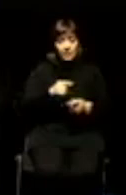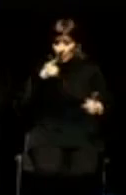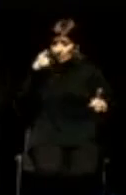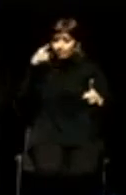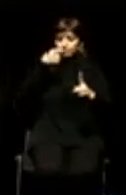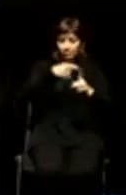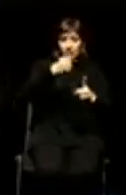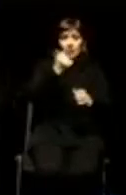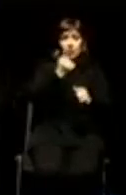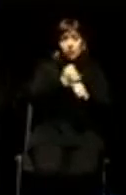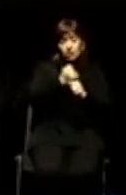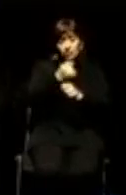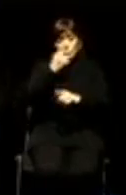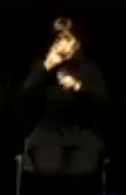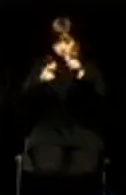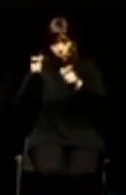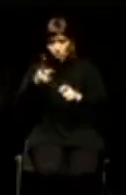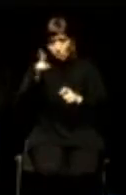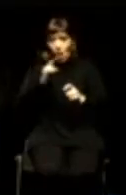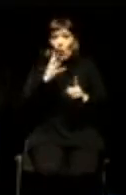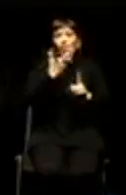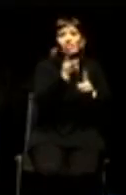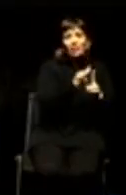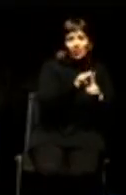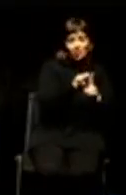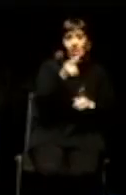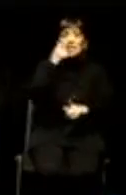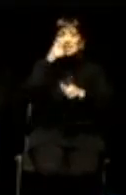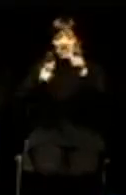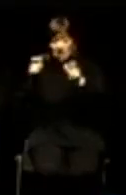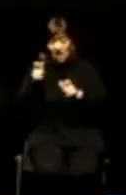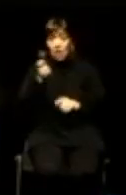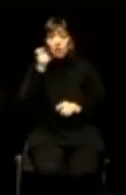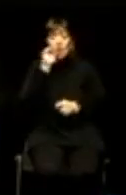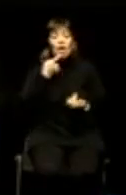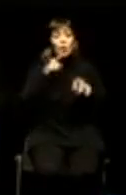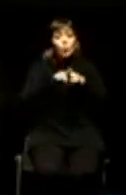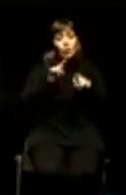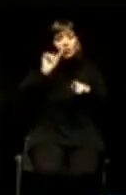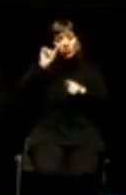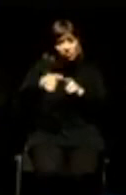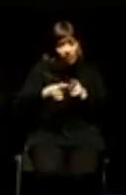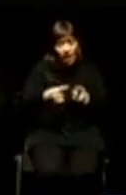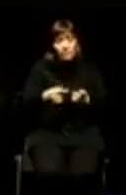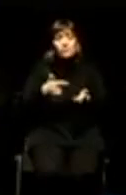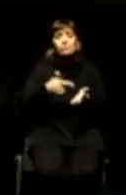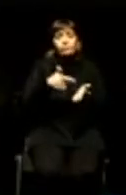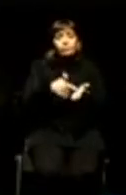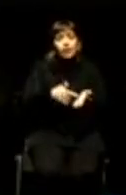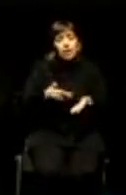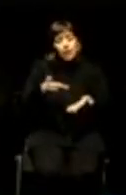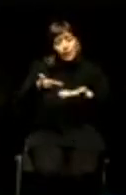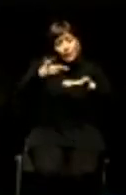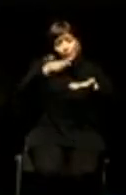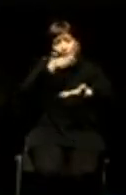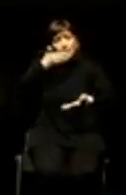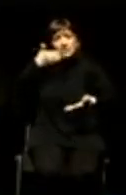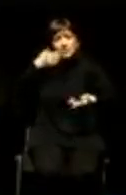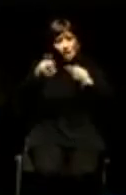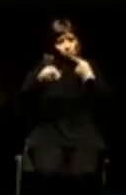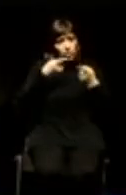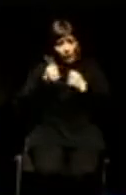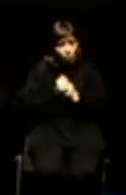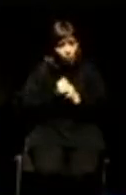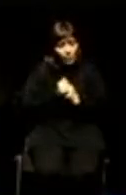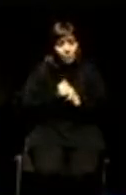cidadãos e não os clientes, cidadãos a quem o político deve prestar contas e facilitar o diálogo.